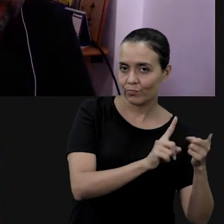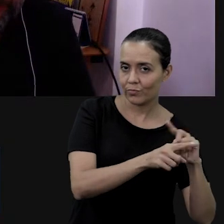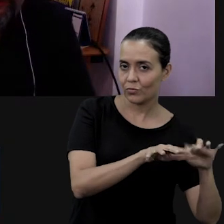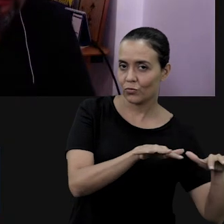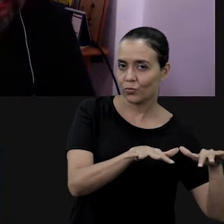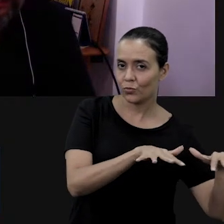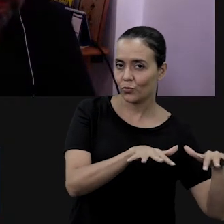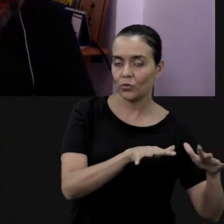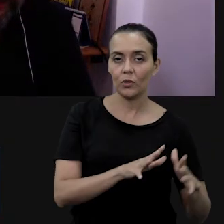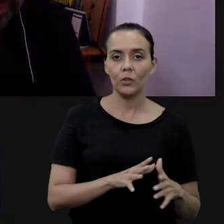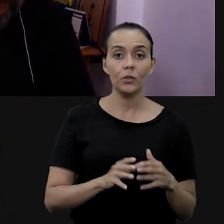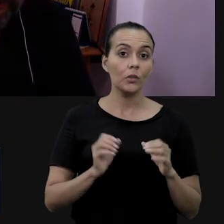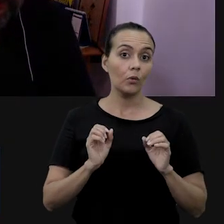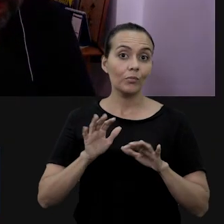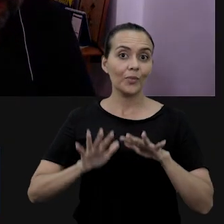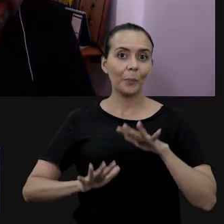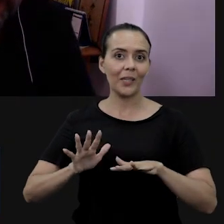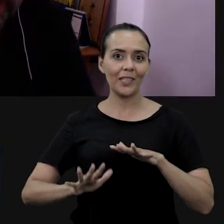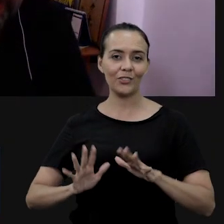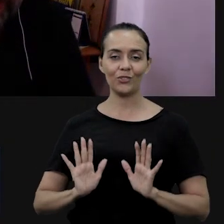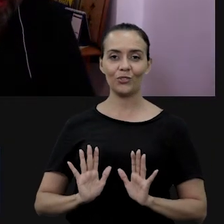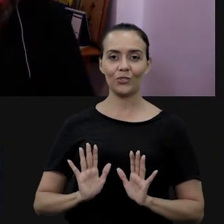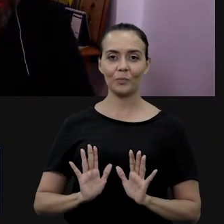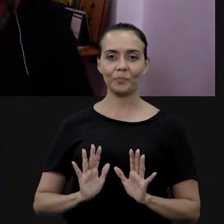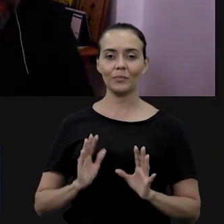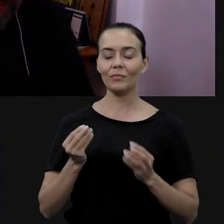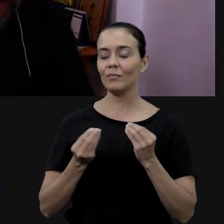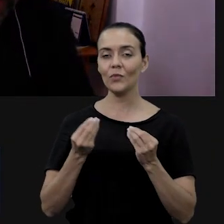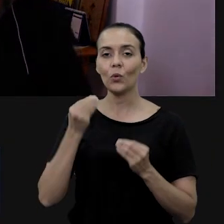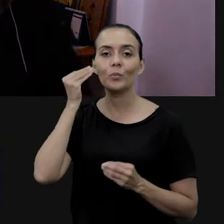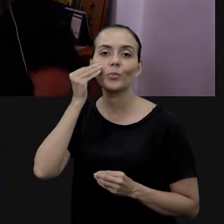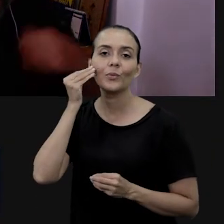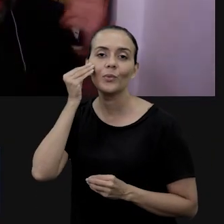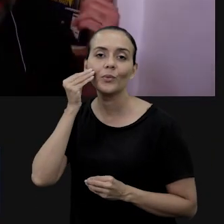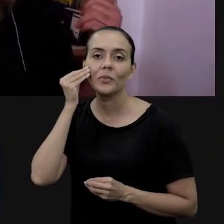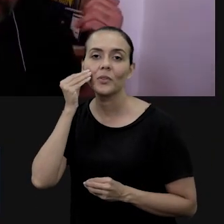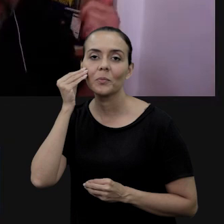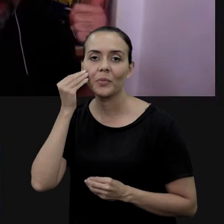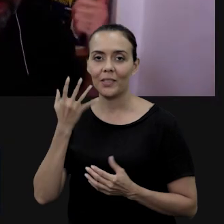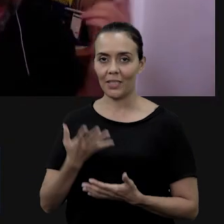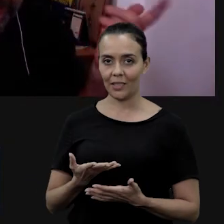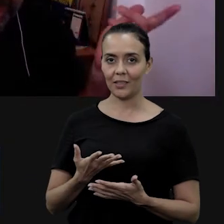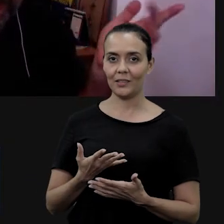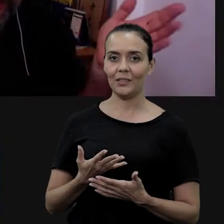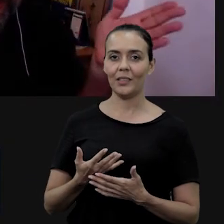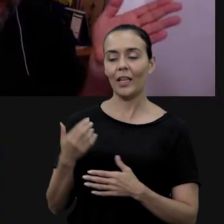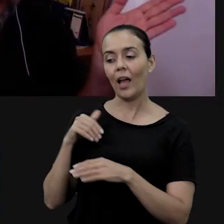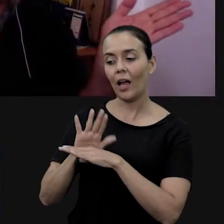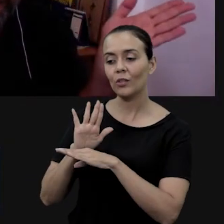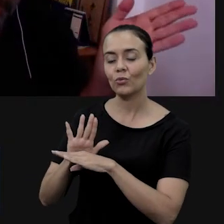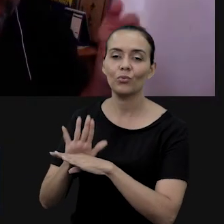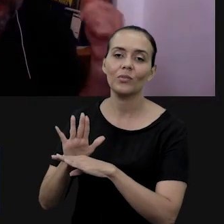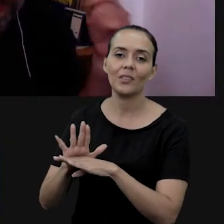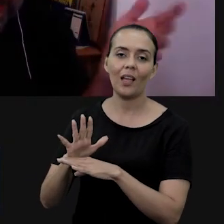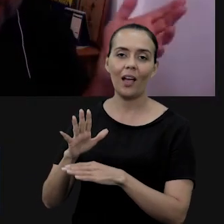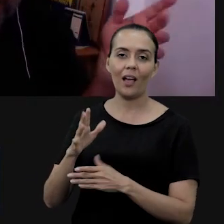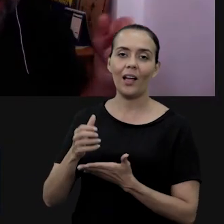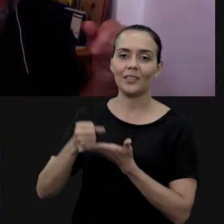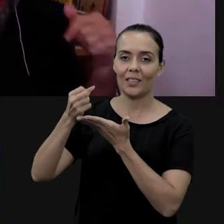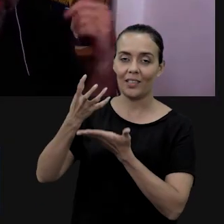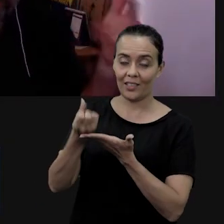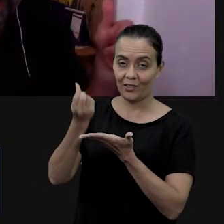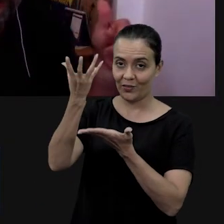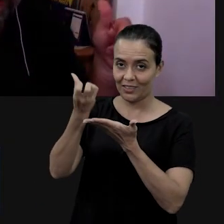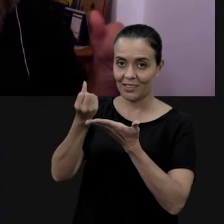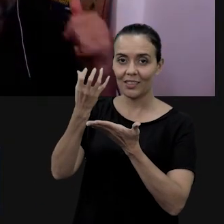os técnicos de mixagem podem vir de estúdios, onde talvez tivessem uma experiência já como